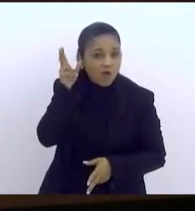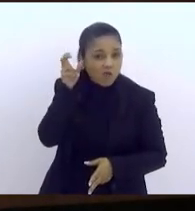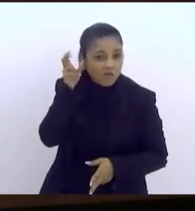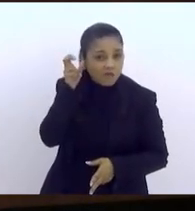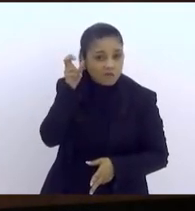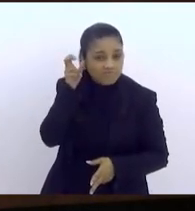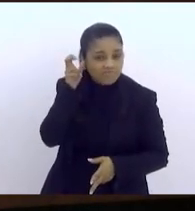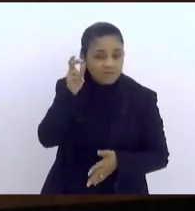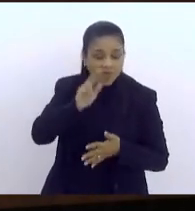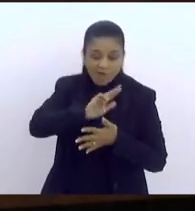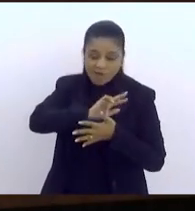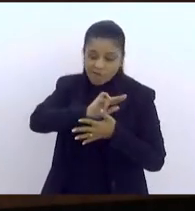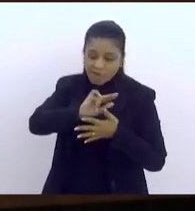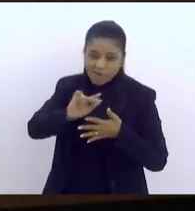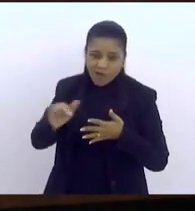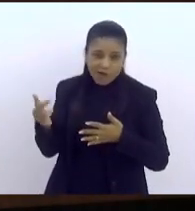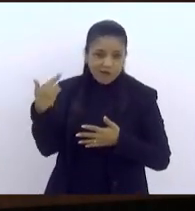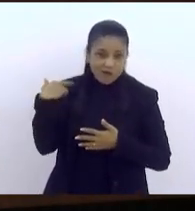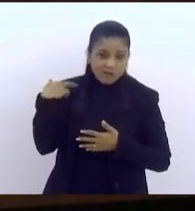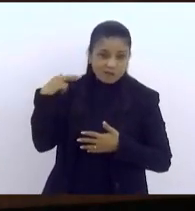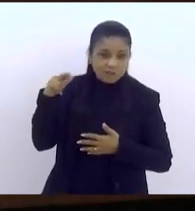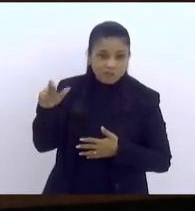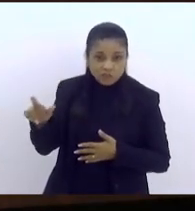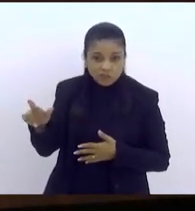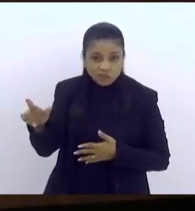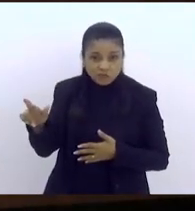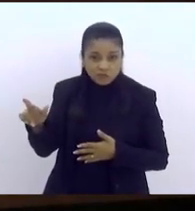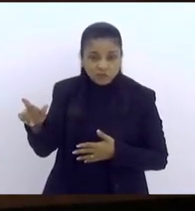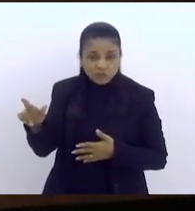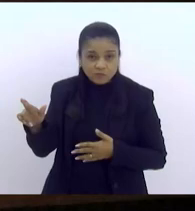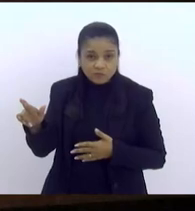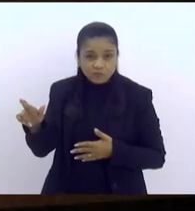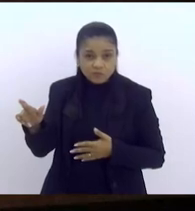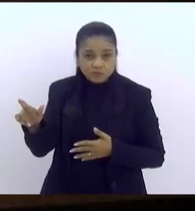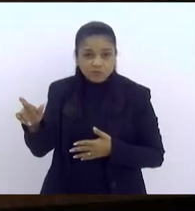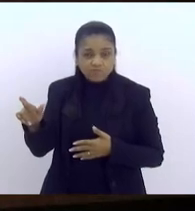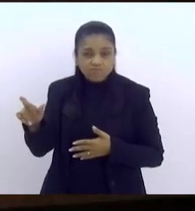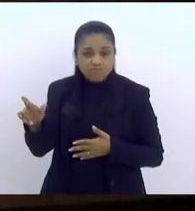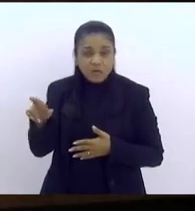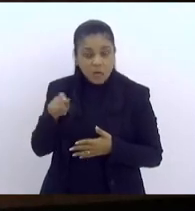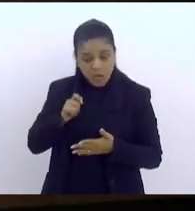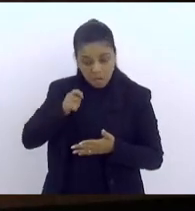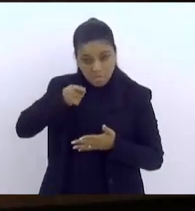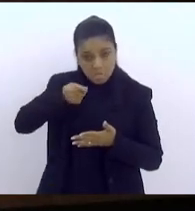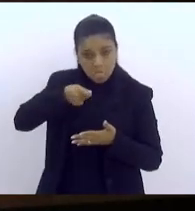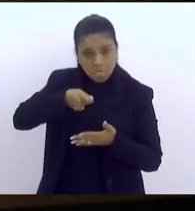diversos segmentos religiosos terem posições